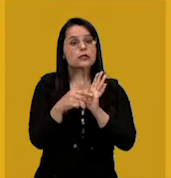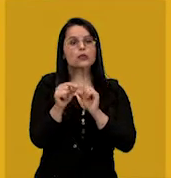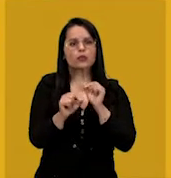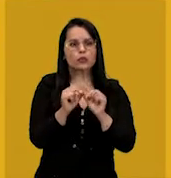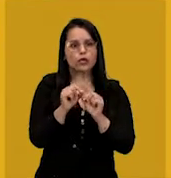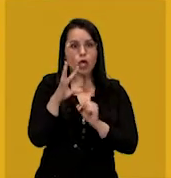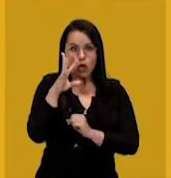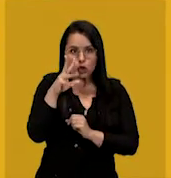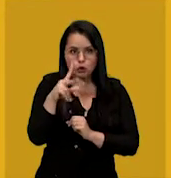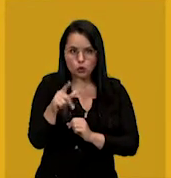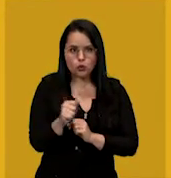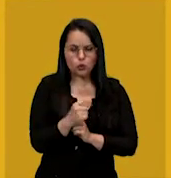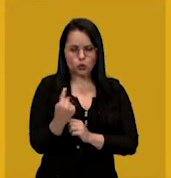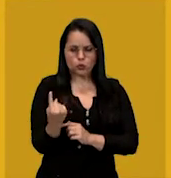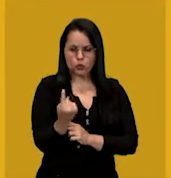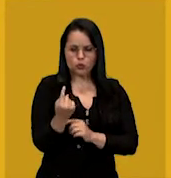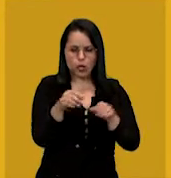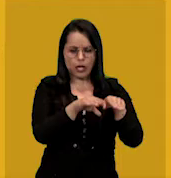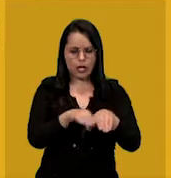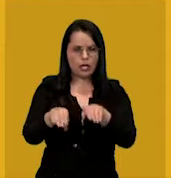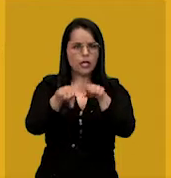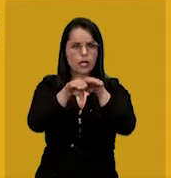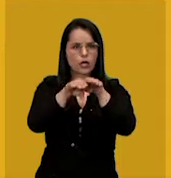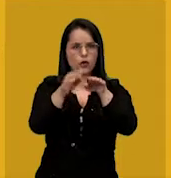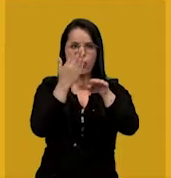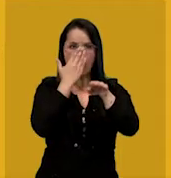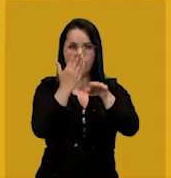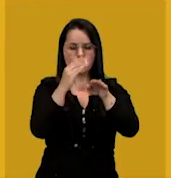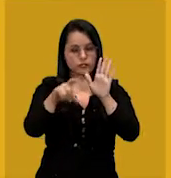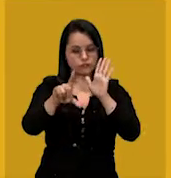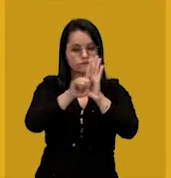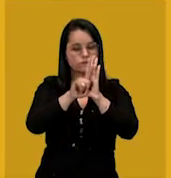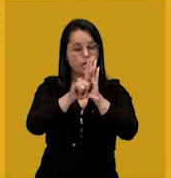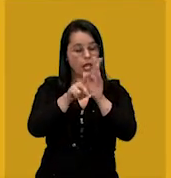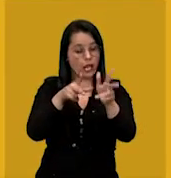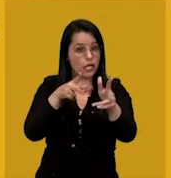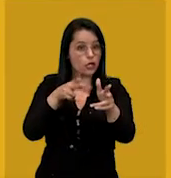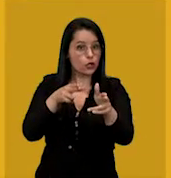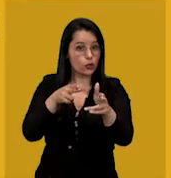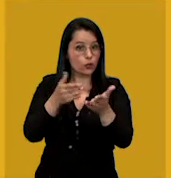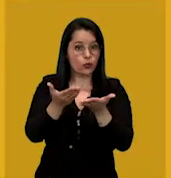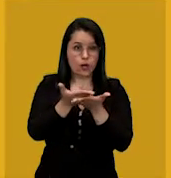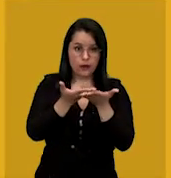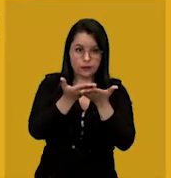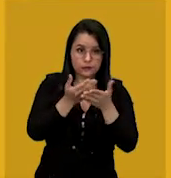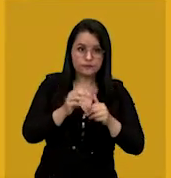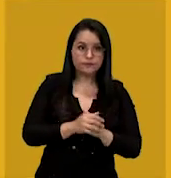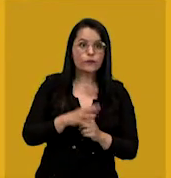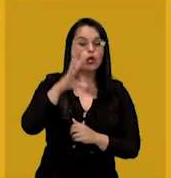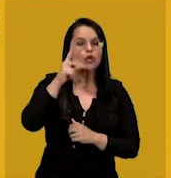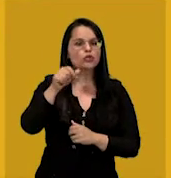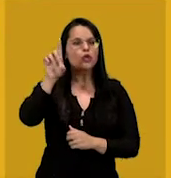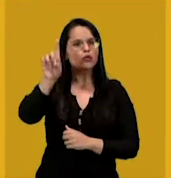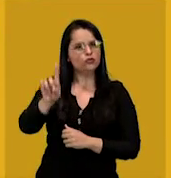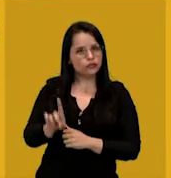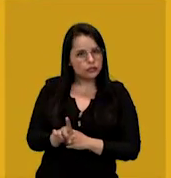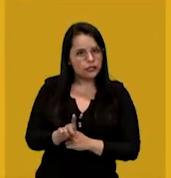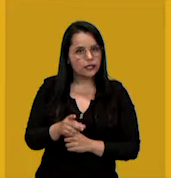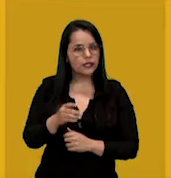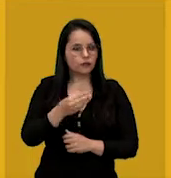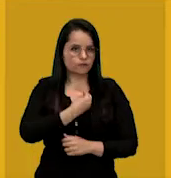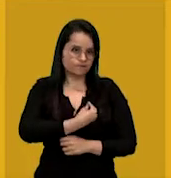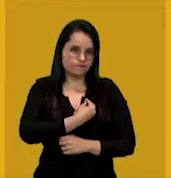que todos têm direitos iguais. Perante a lei, todos devem ser tratados da mesma forma. Todos têm direito à